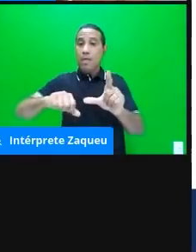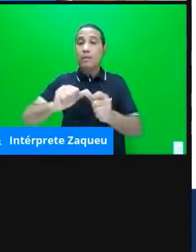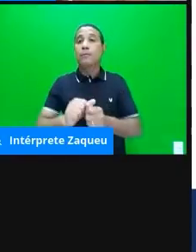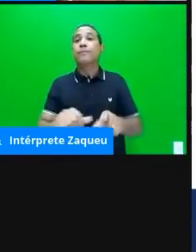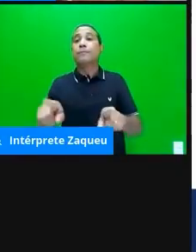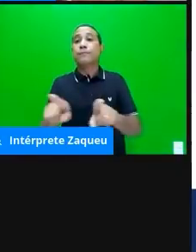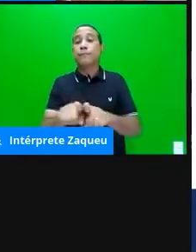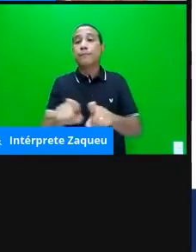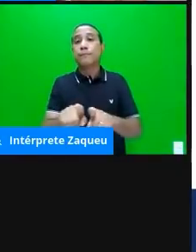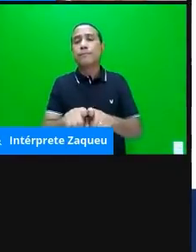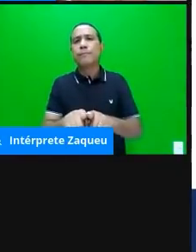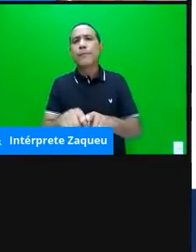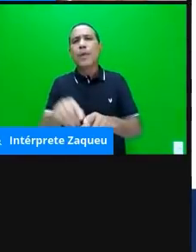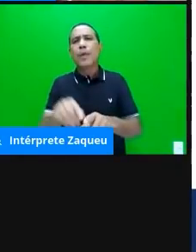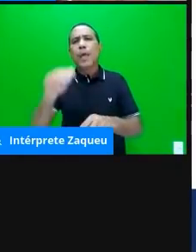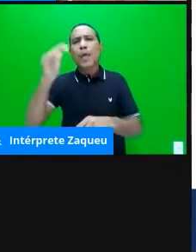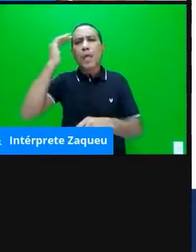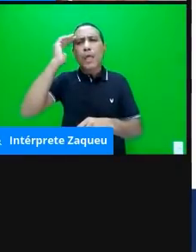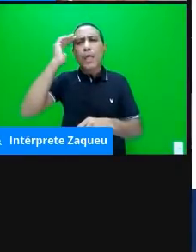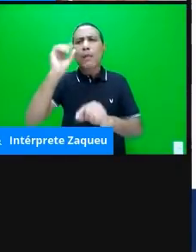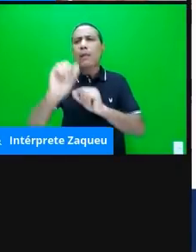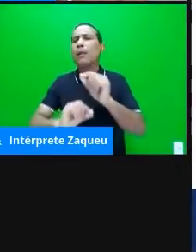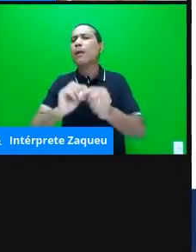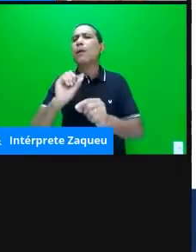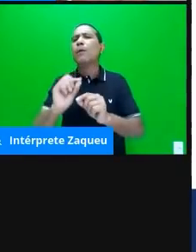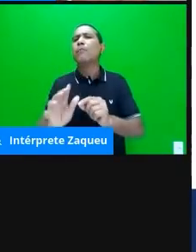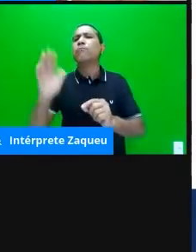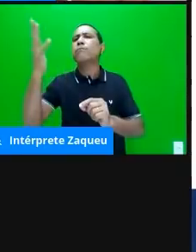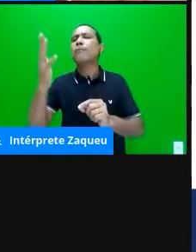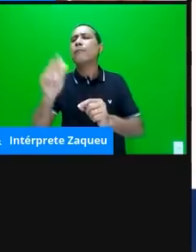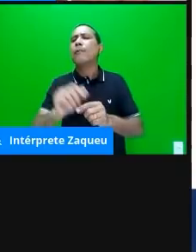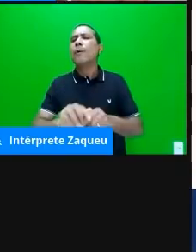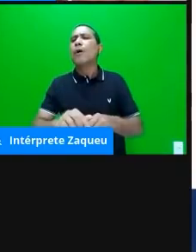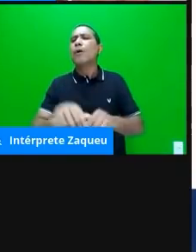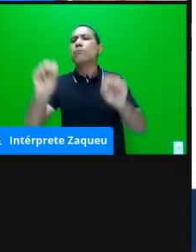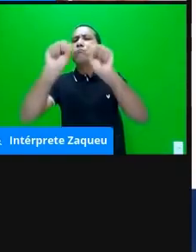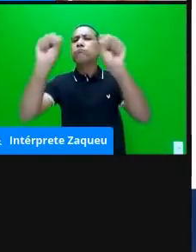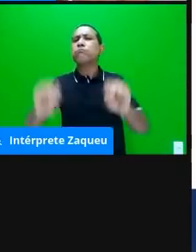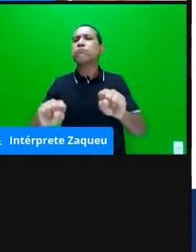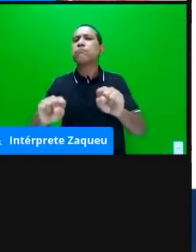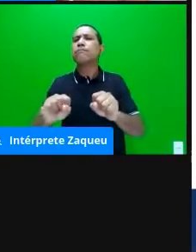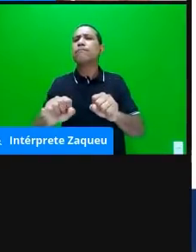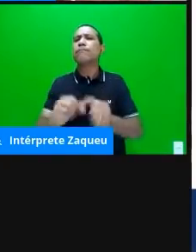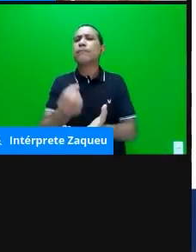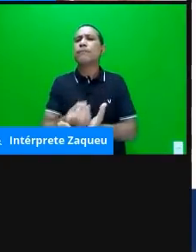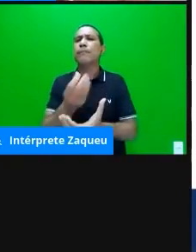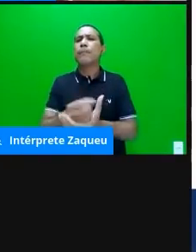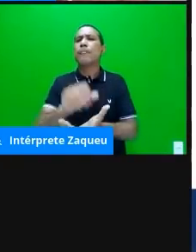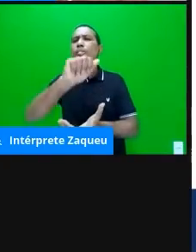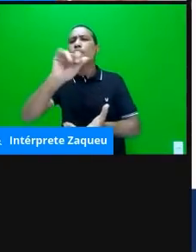os funcionamentos do sistema da escrita alfabética. Produzir textos em